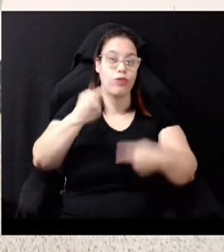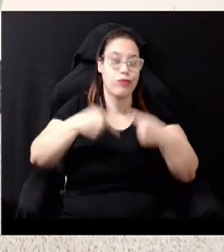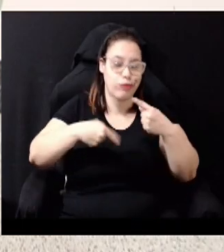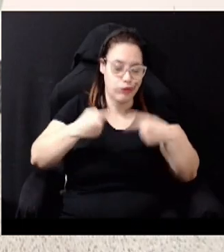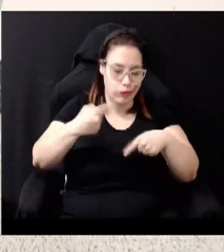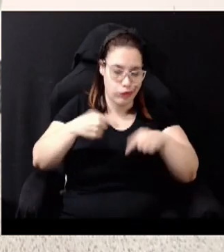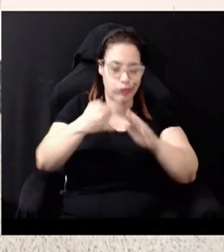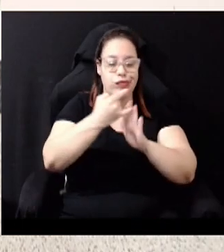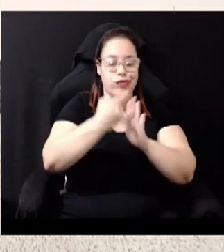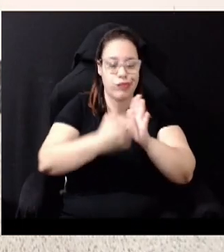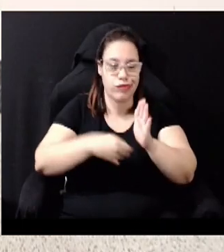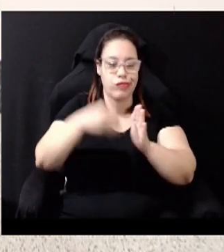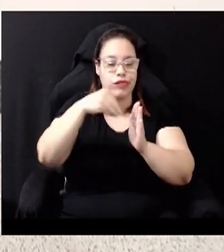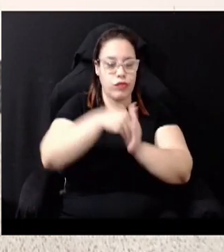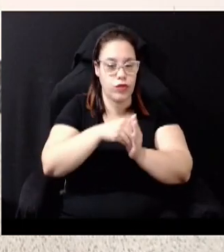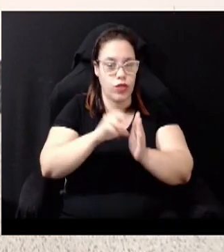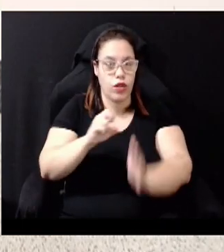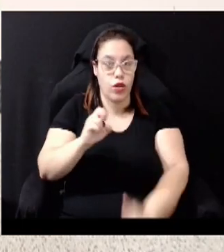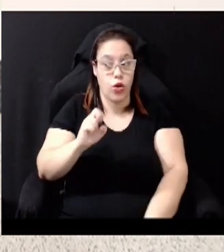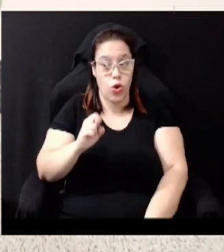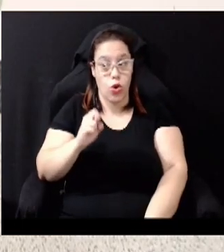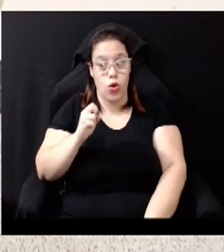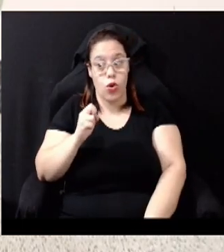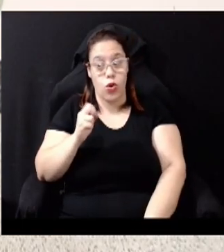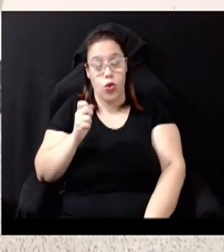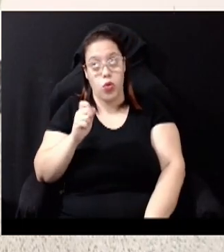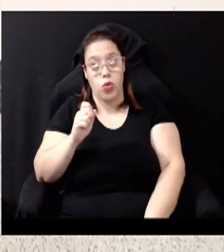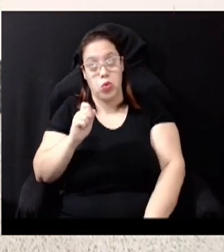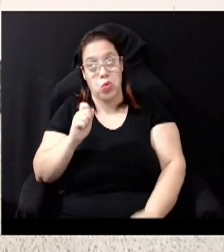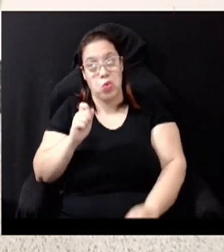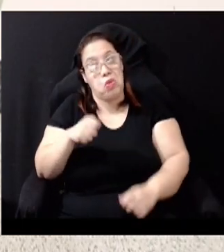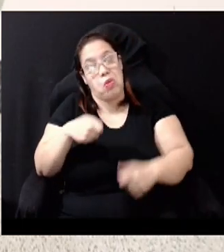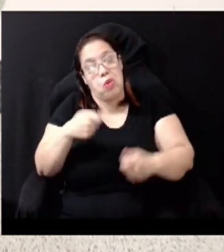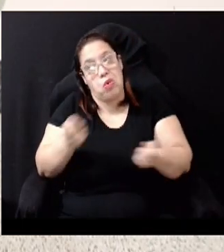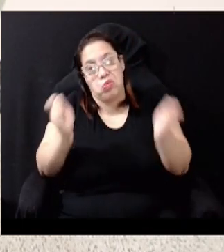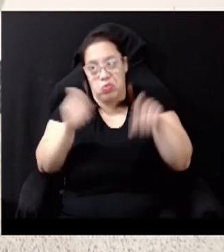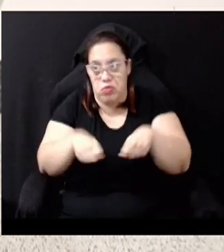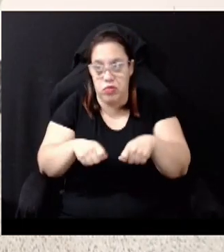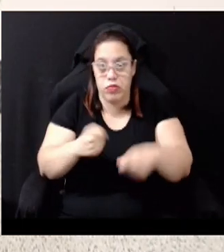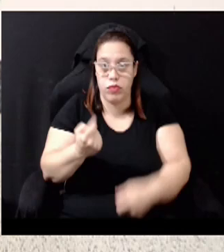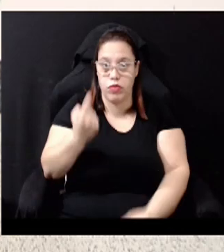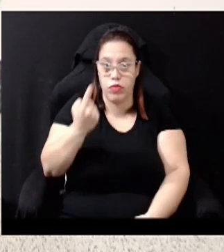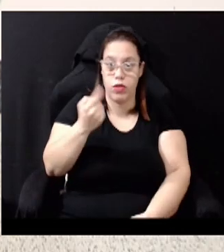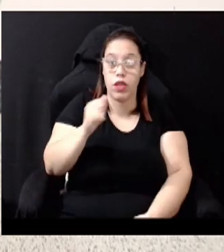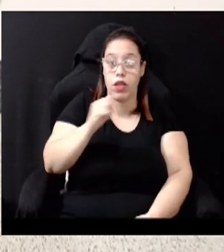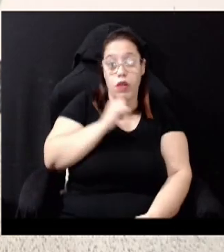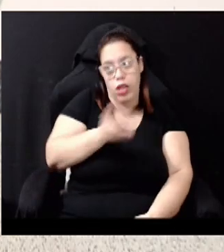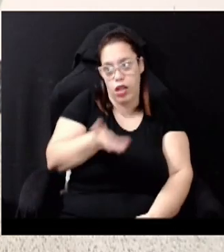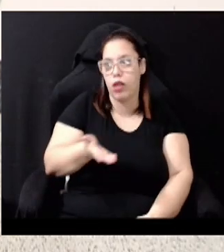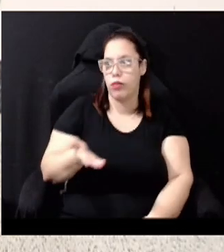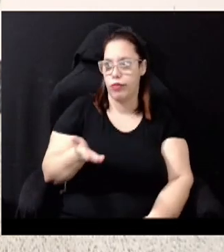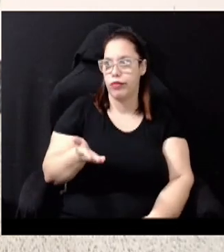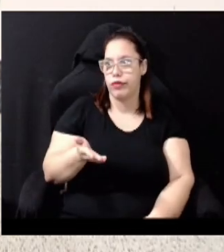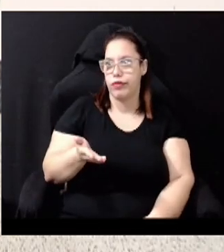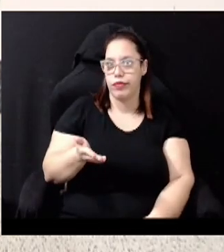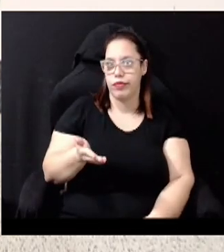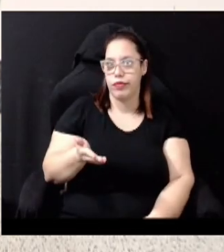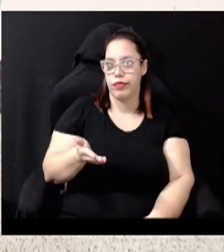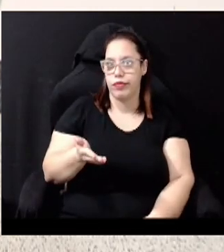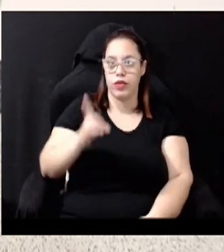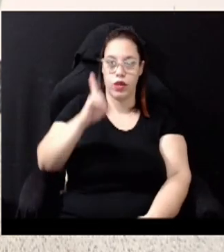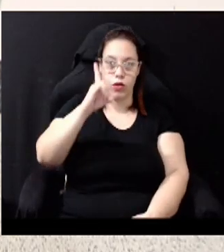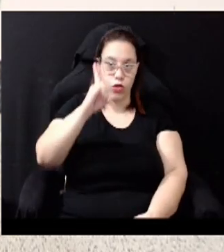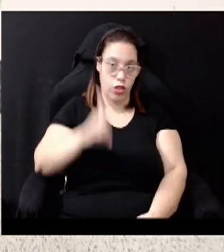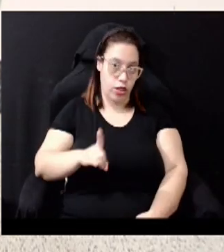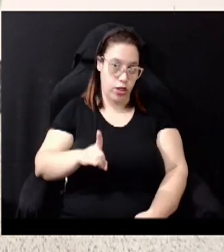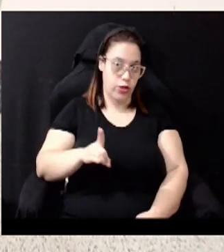de outras possibilidades para que nós também, primeiro, dar o exemplo. Né? Como diretor do colégio, um